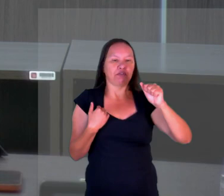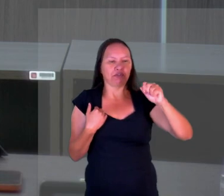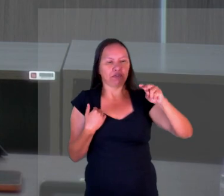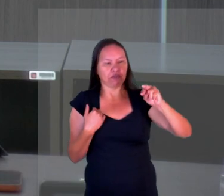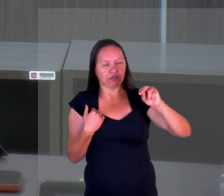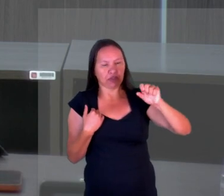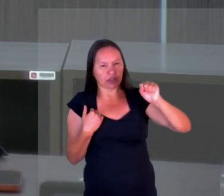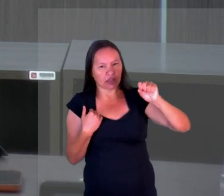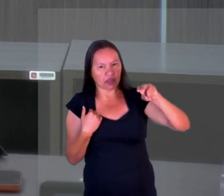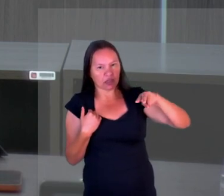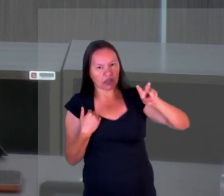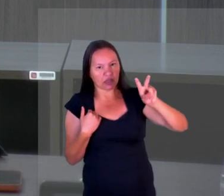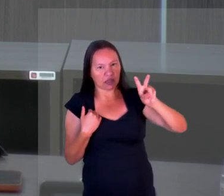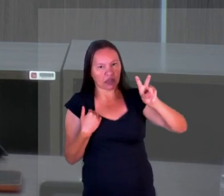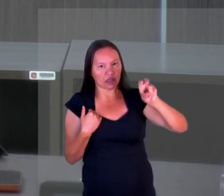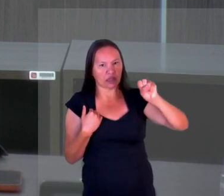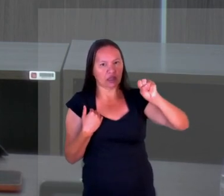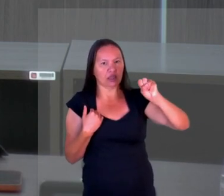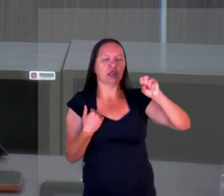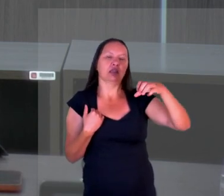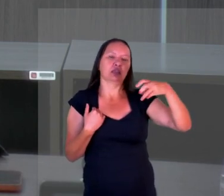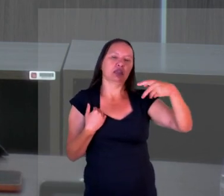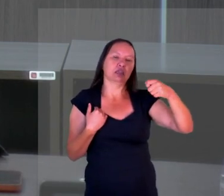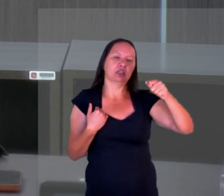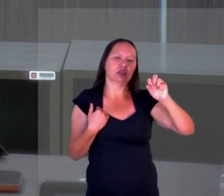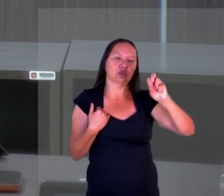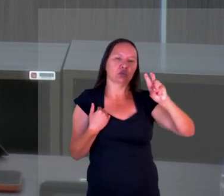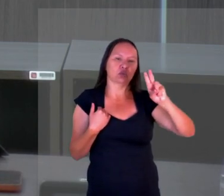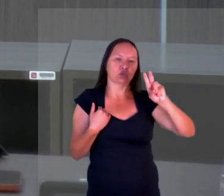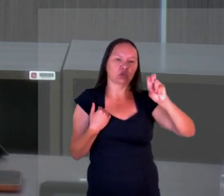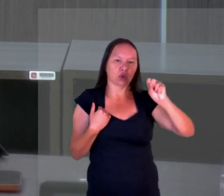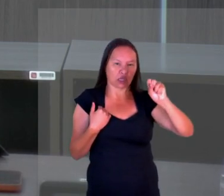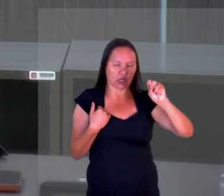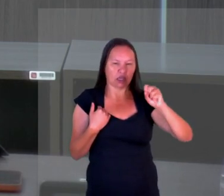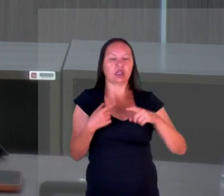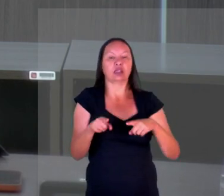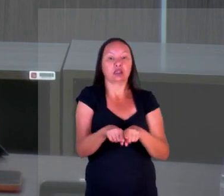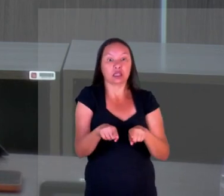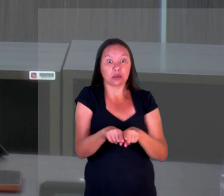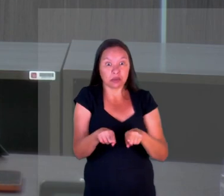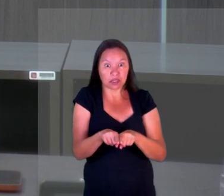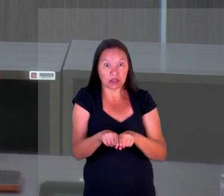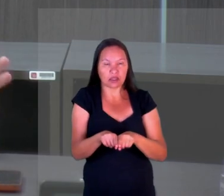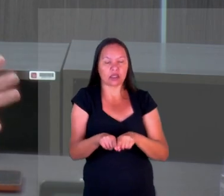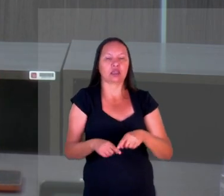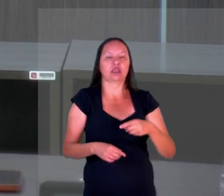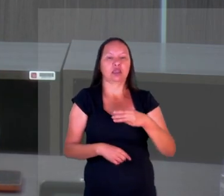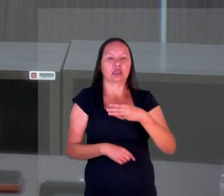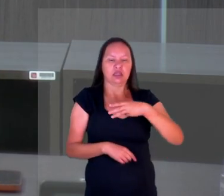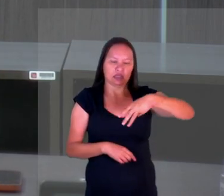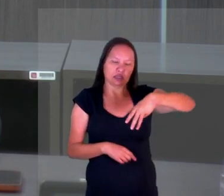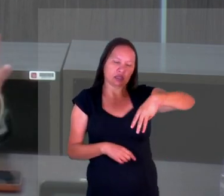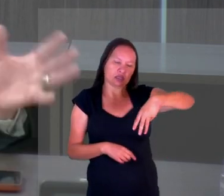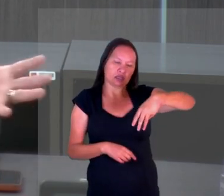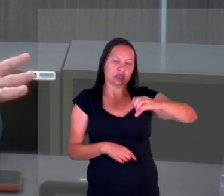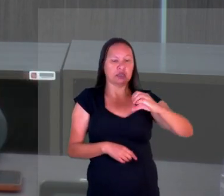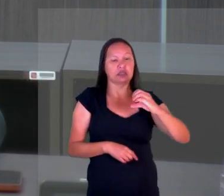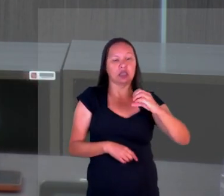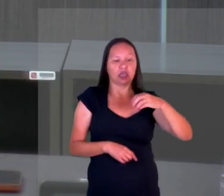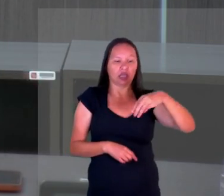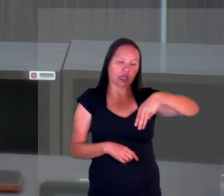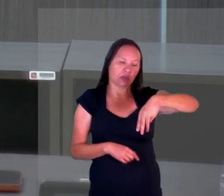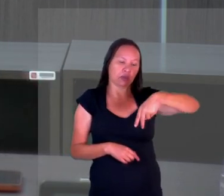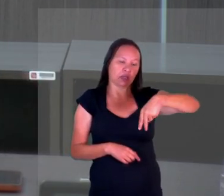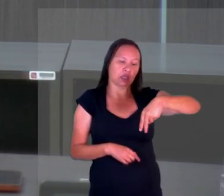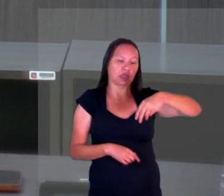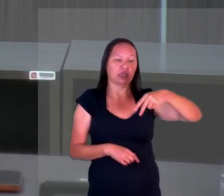acolhida são eles que lideram essa operação então nós temos também aqui o cnmp e é um apelo que eu faço a todos os que aqui